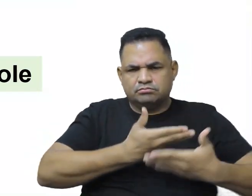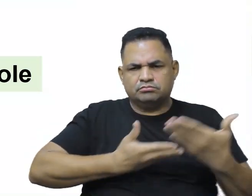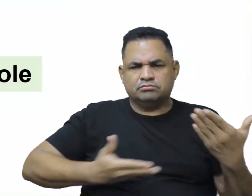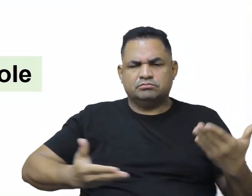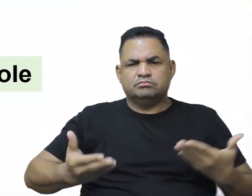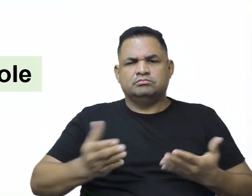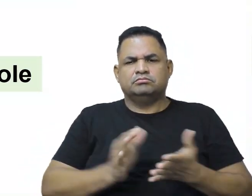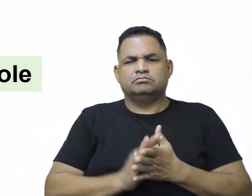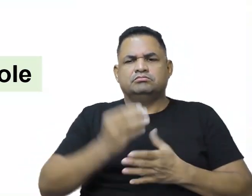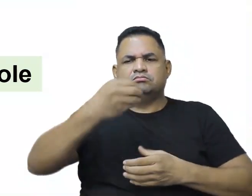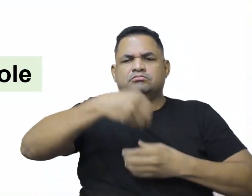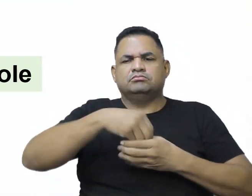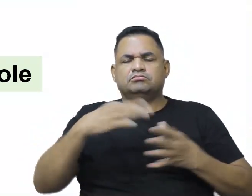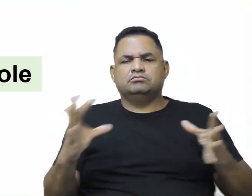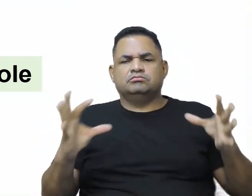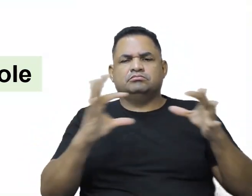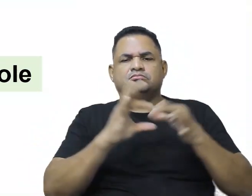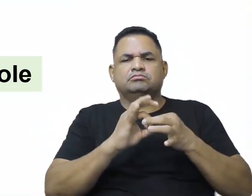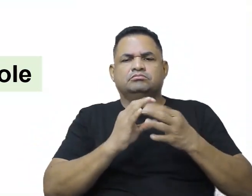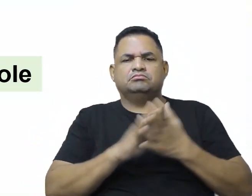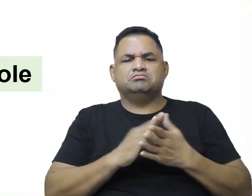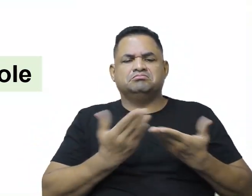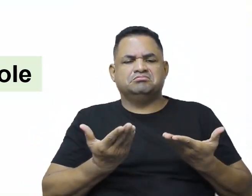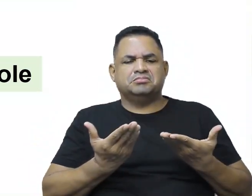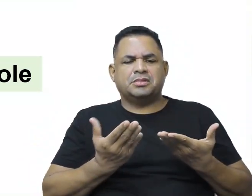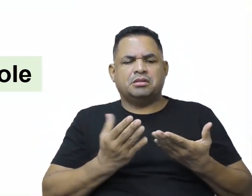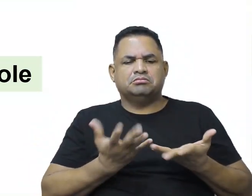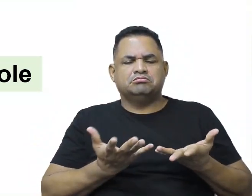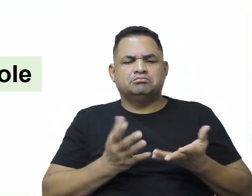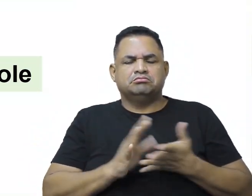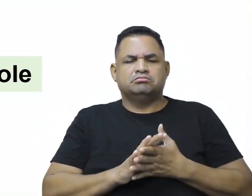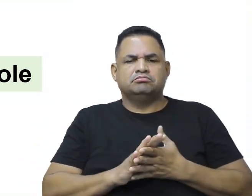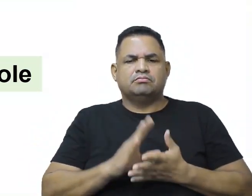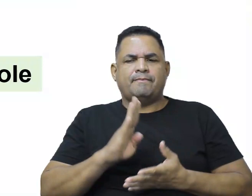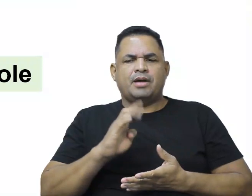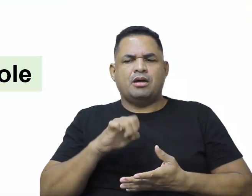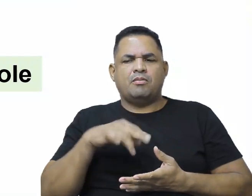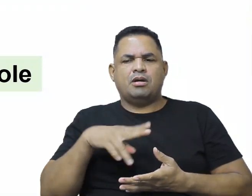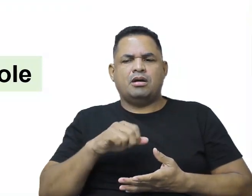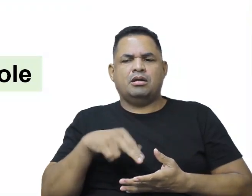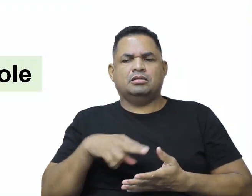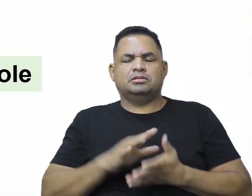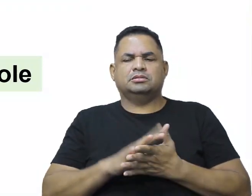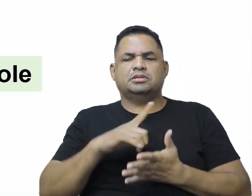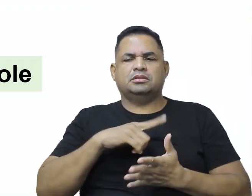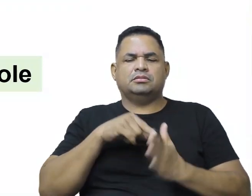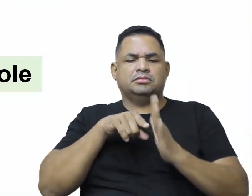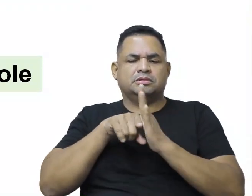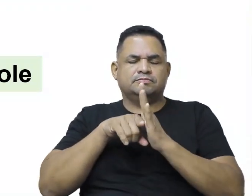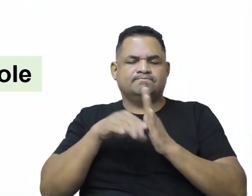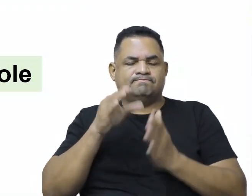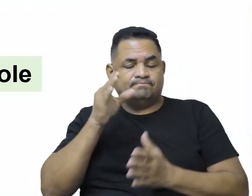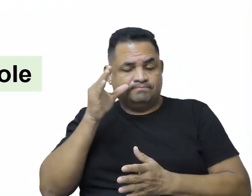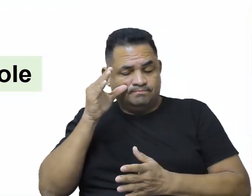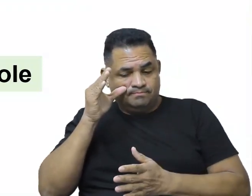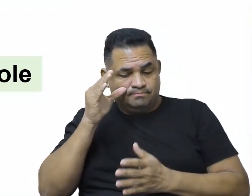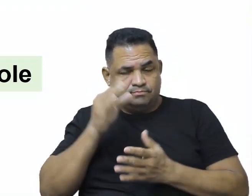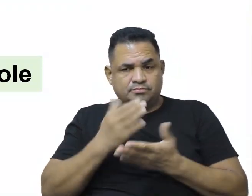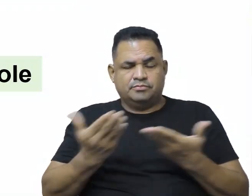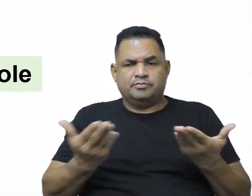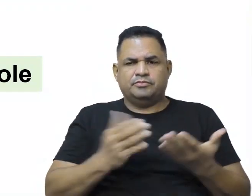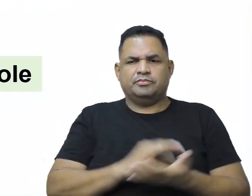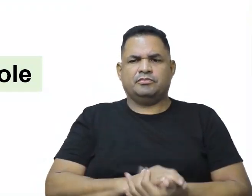inclusive dentro desse contexto ela se comportam Bauman tem um estudo muito interessante eu sempre falo que é muito interessante